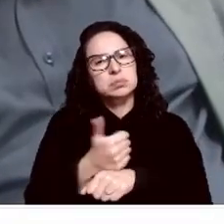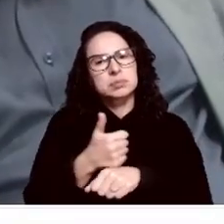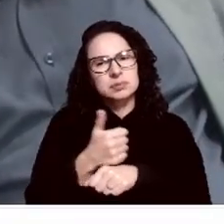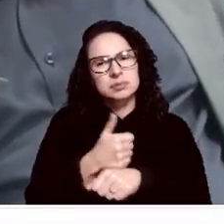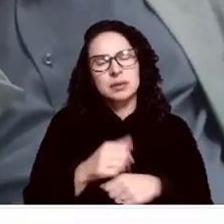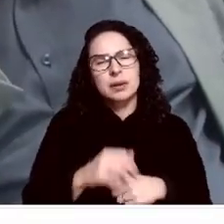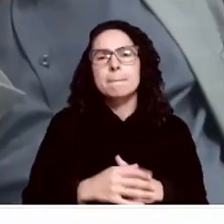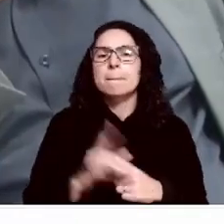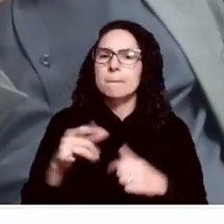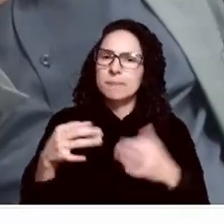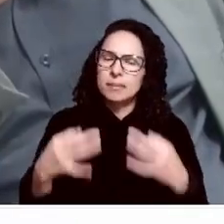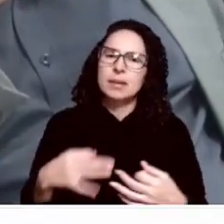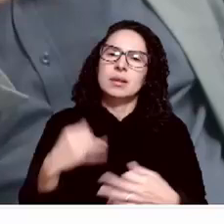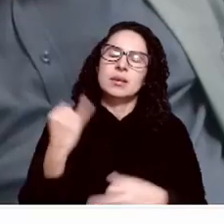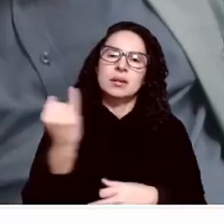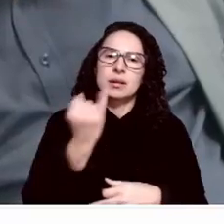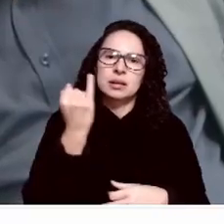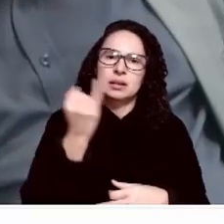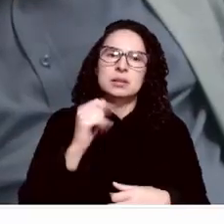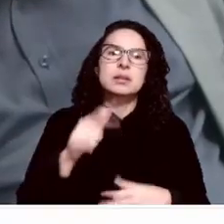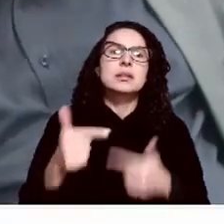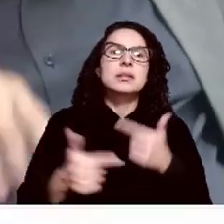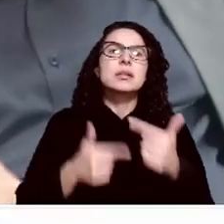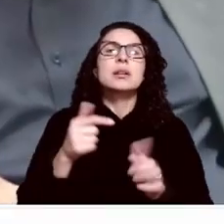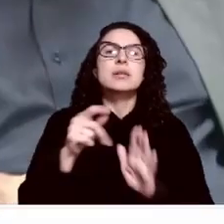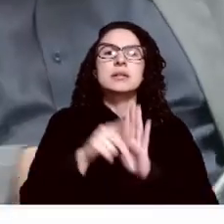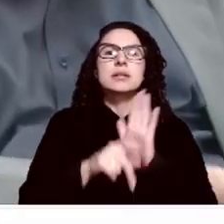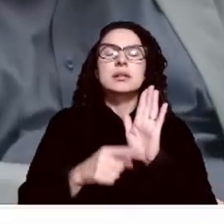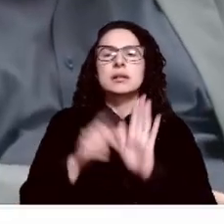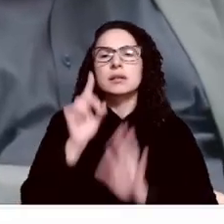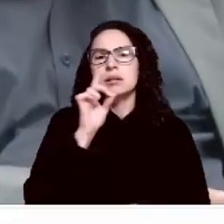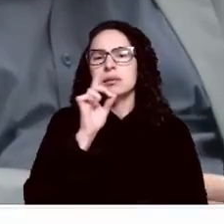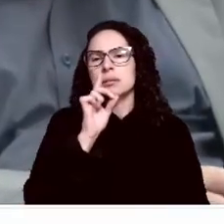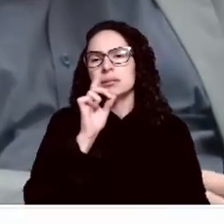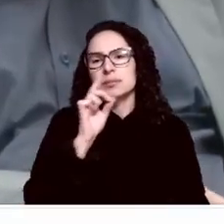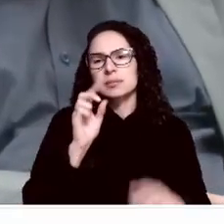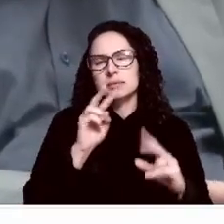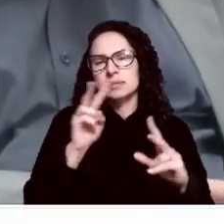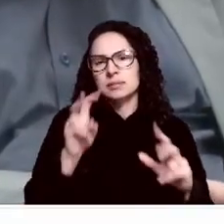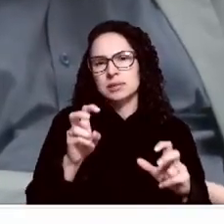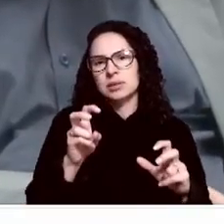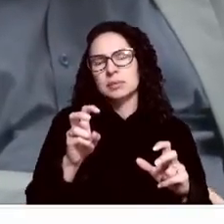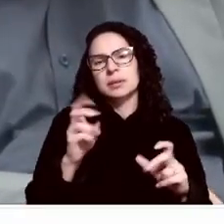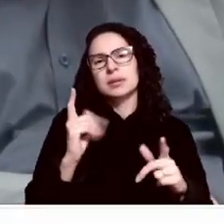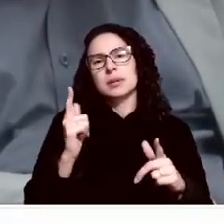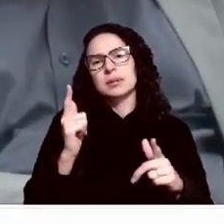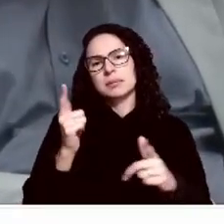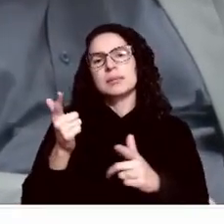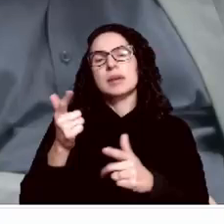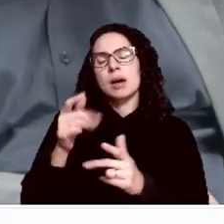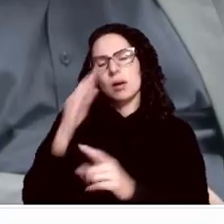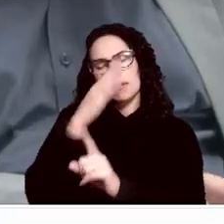justo, importante, esse trabalho, esse projeto do Daniel Bass com relação para não sujar os verdadeiros grafiteiros,